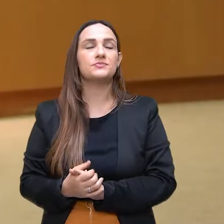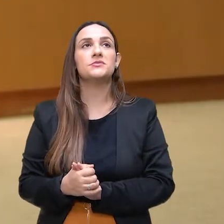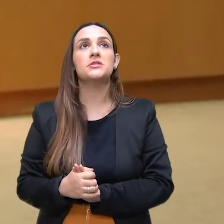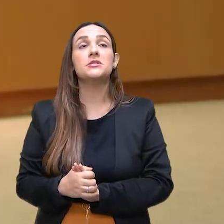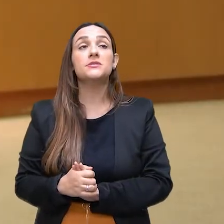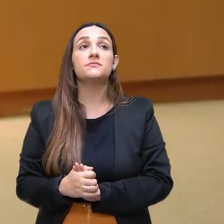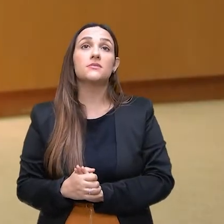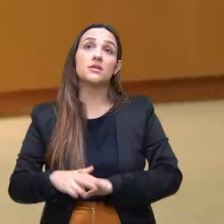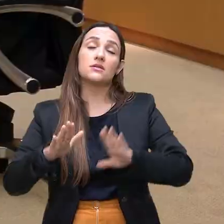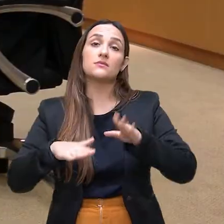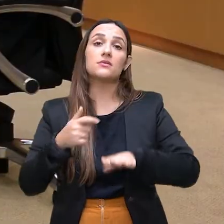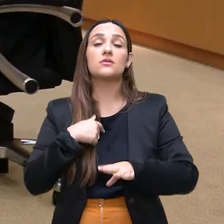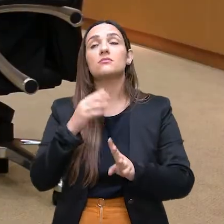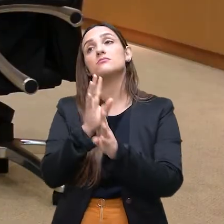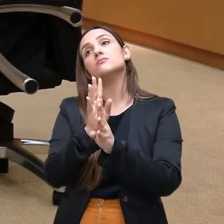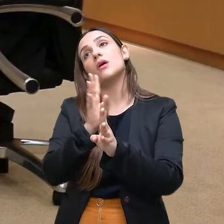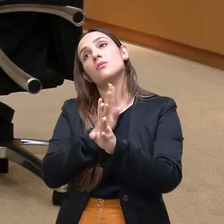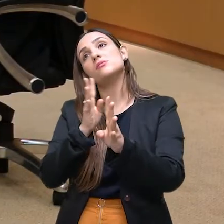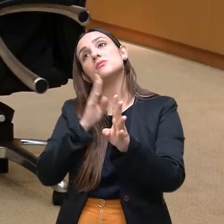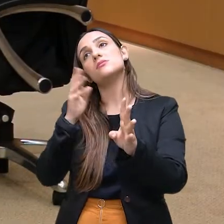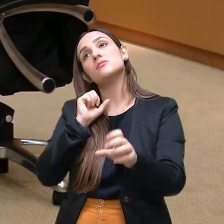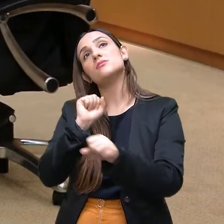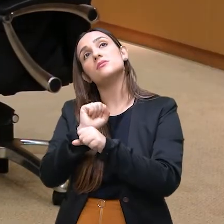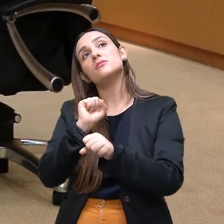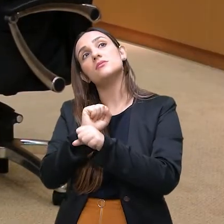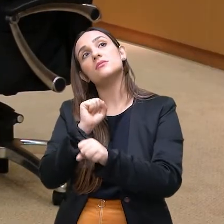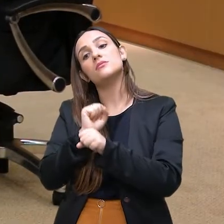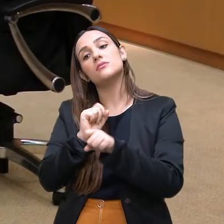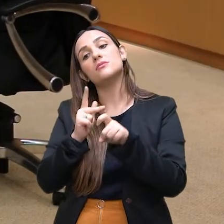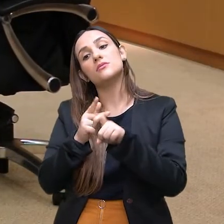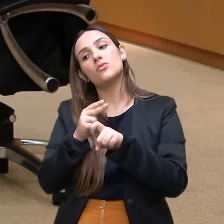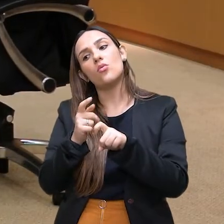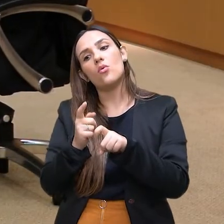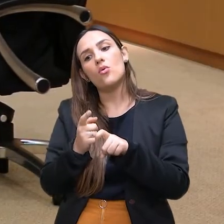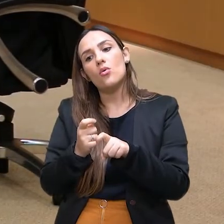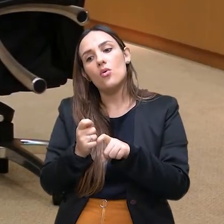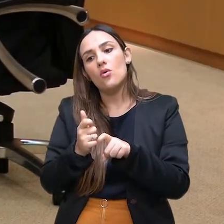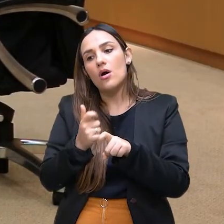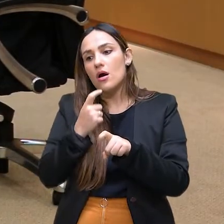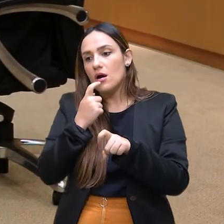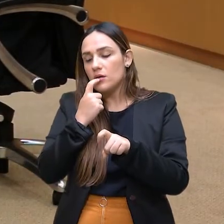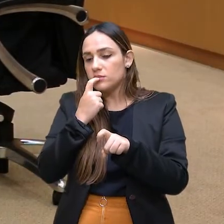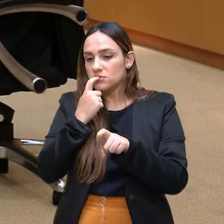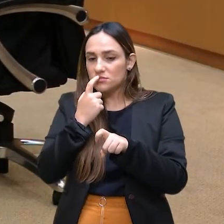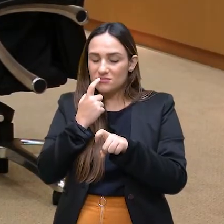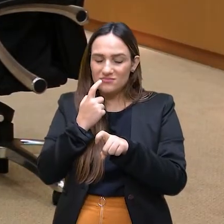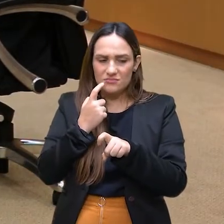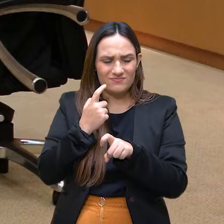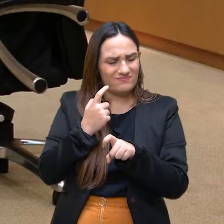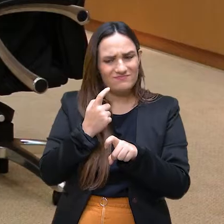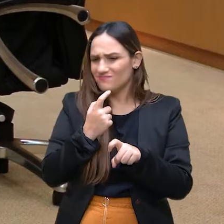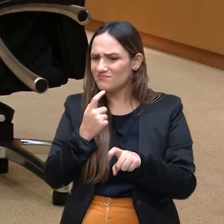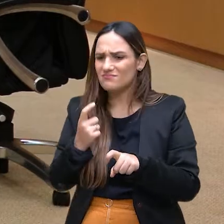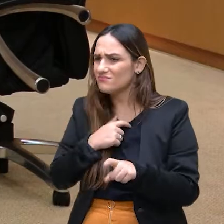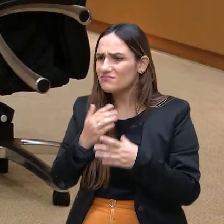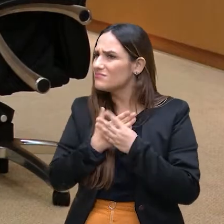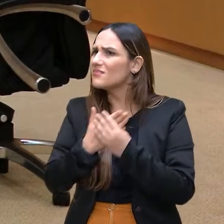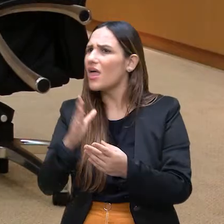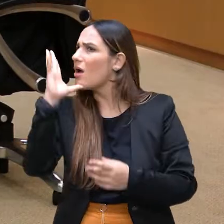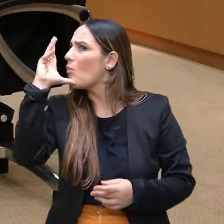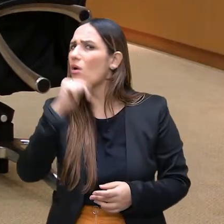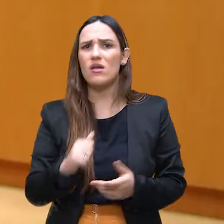por exemplo, estão na fila para determinada cirurgia, está chegando a vez dela, mesmo assim ela ingressa com uma ação